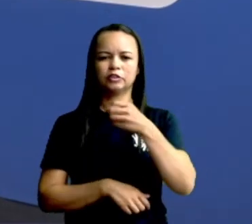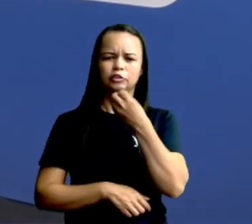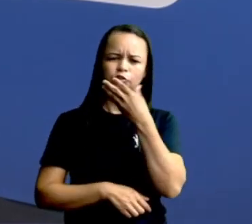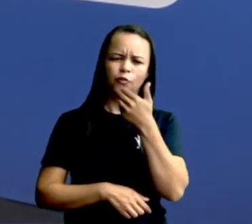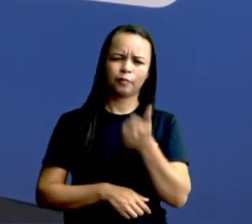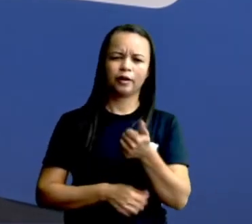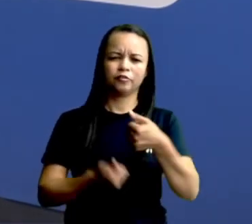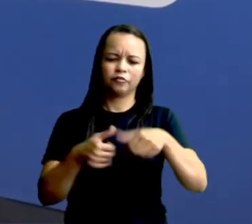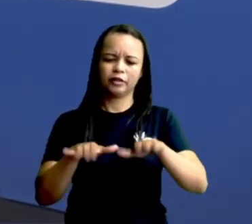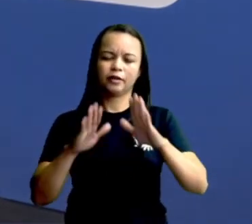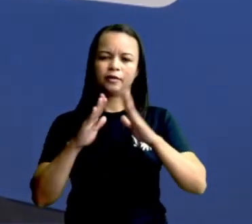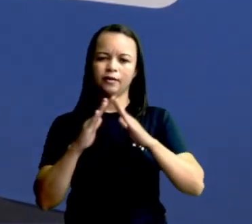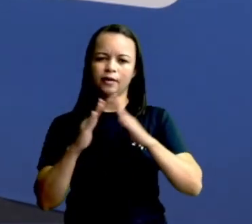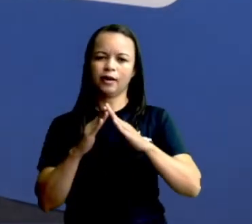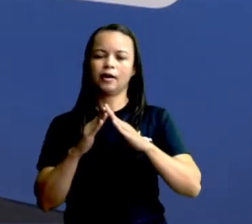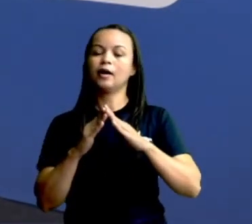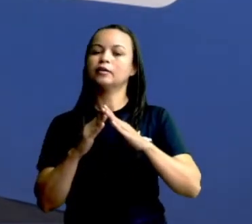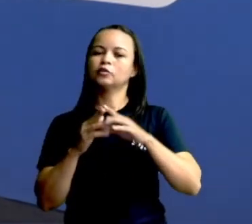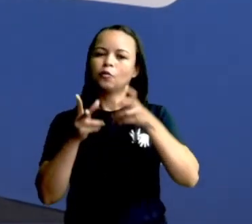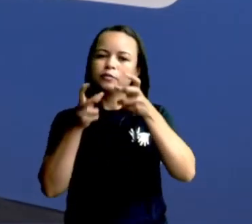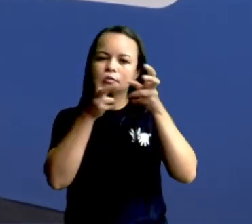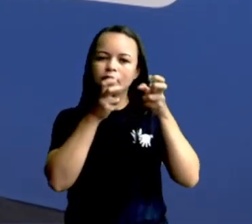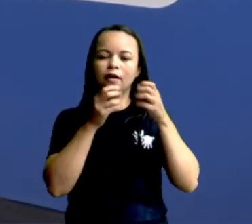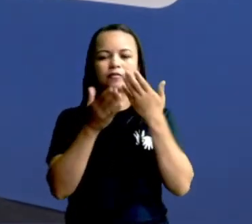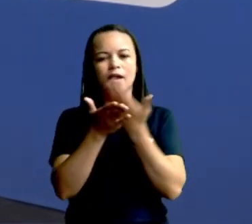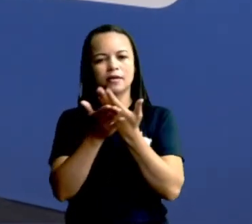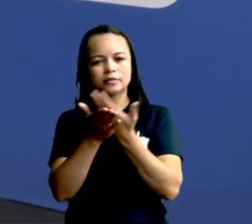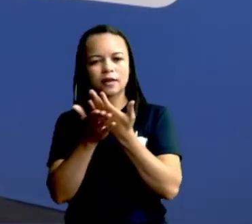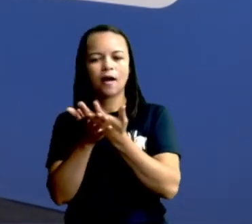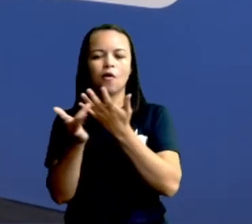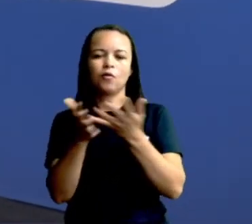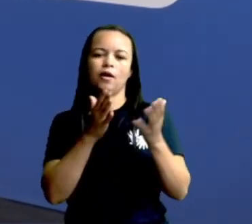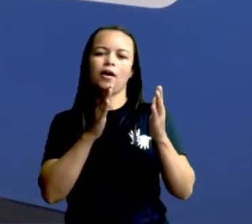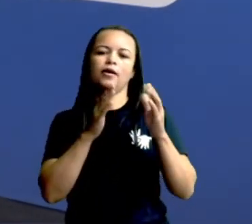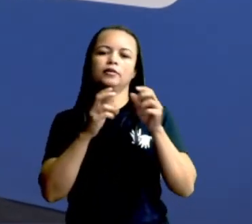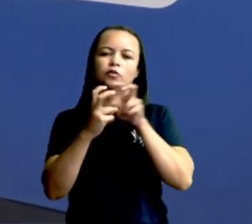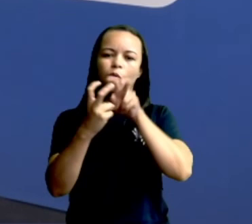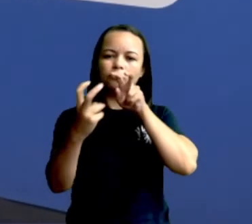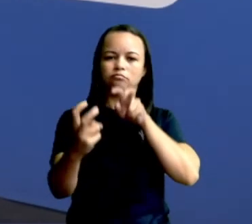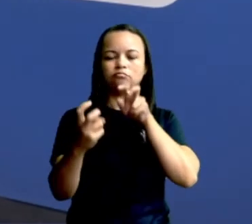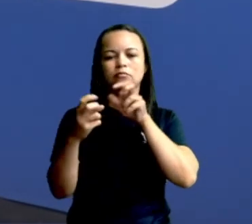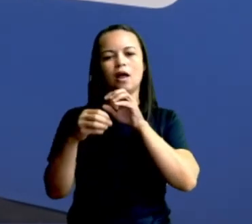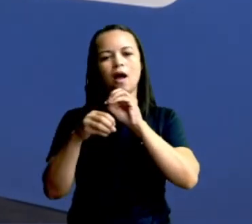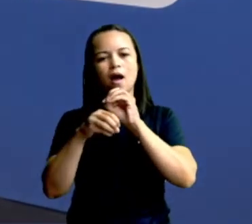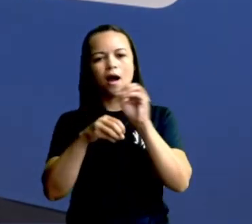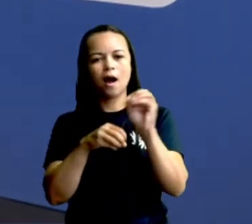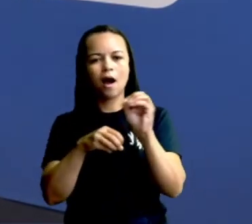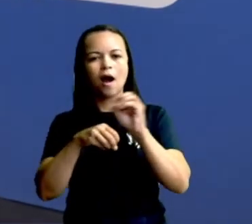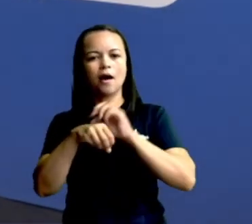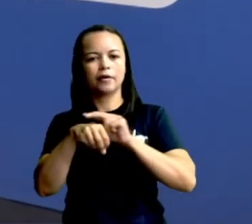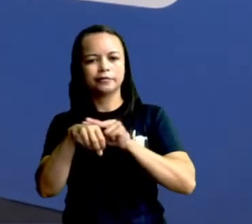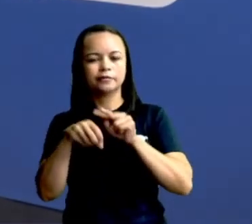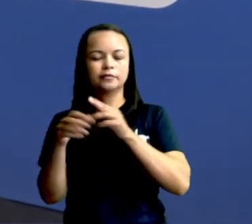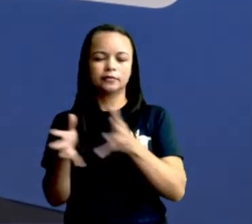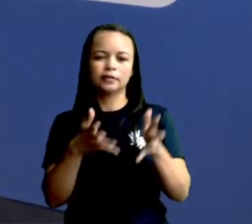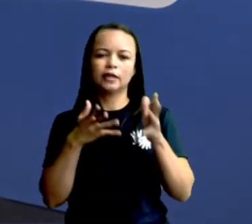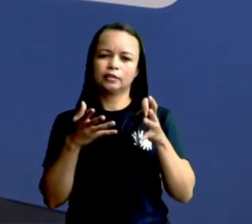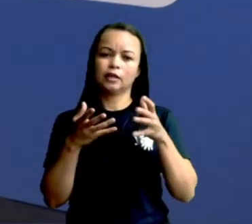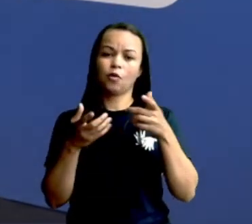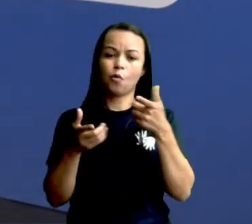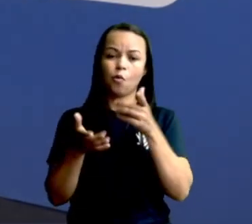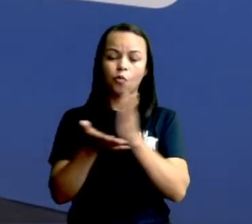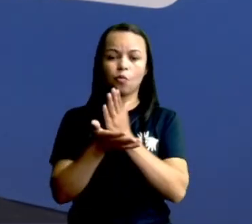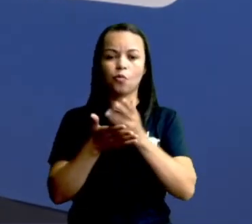bem fica em casa acompanha as aulas online aos pouquinhos as aulas estão voltando para escola Algumas crianças ainda estão em e